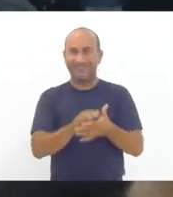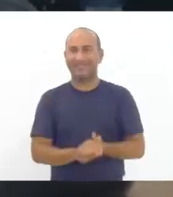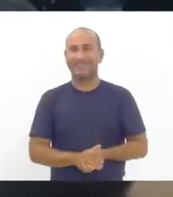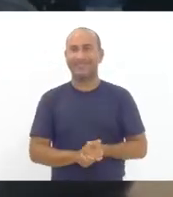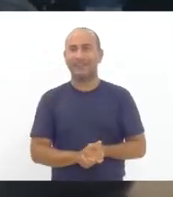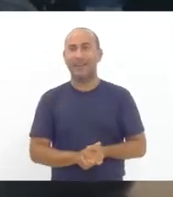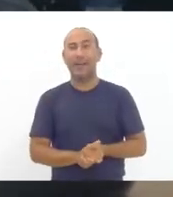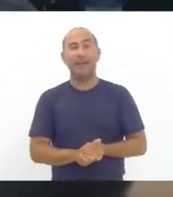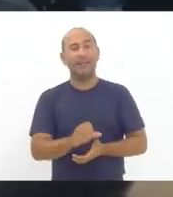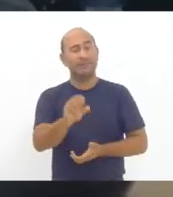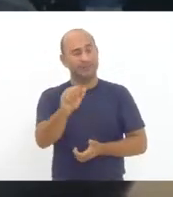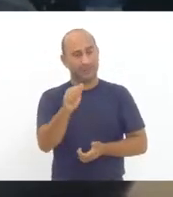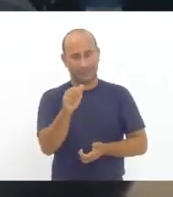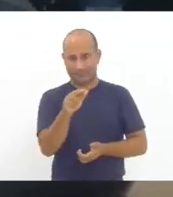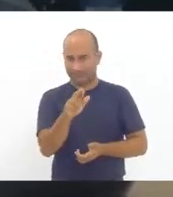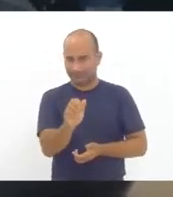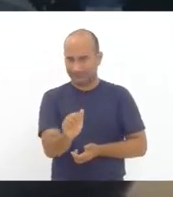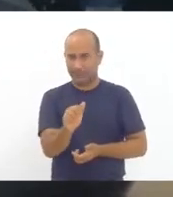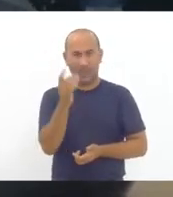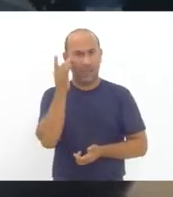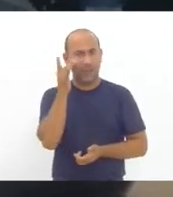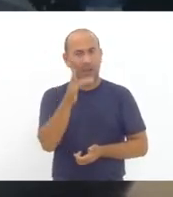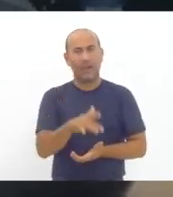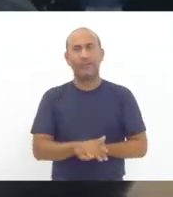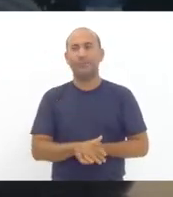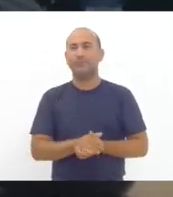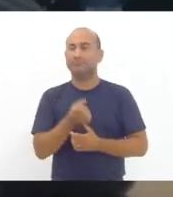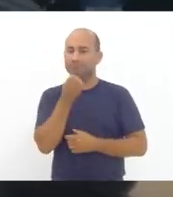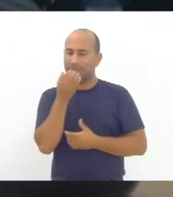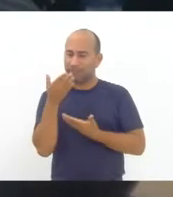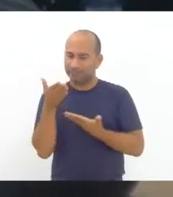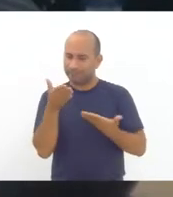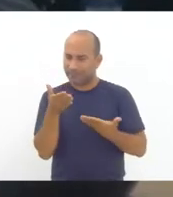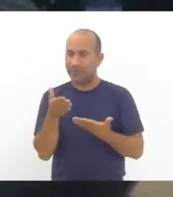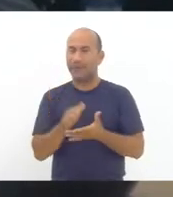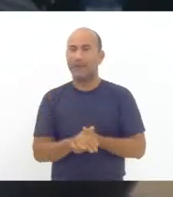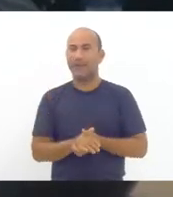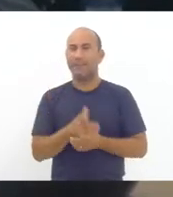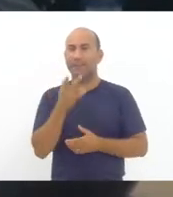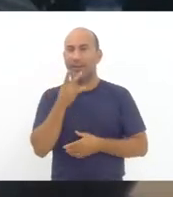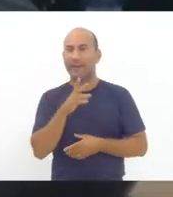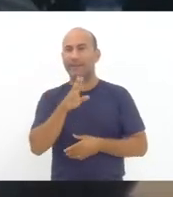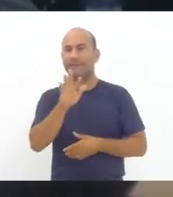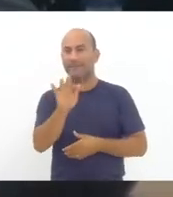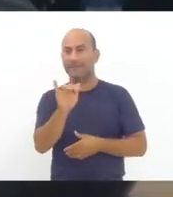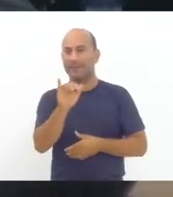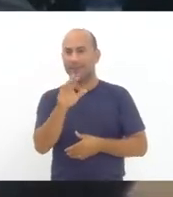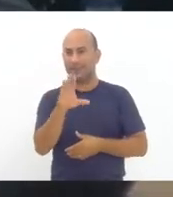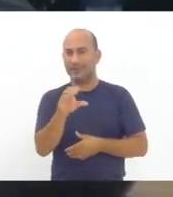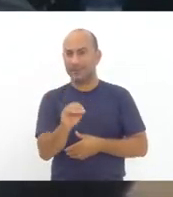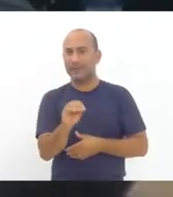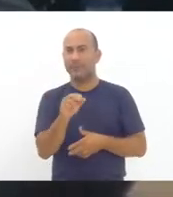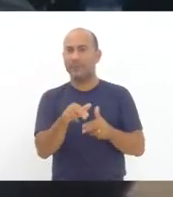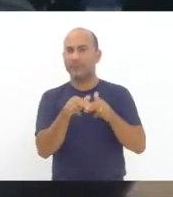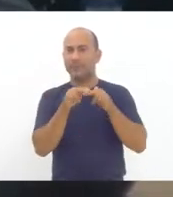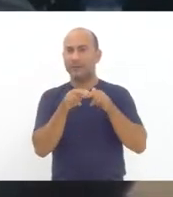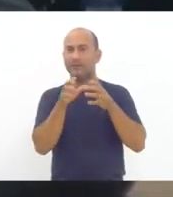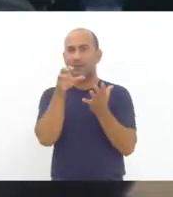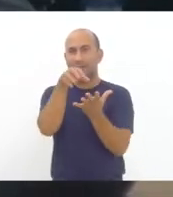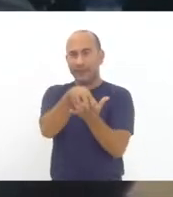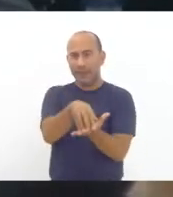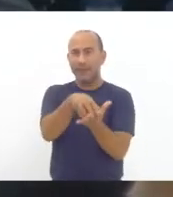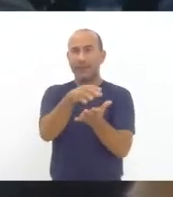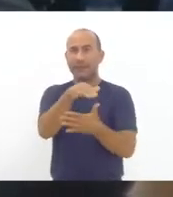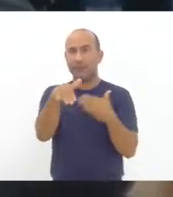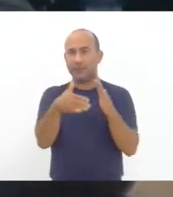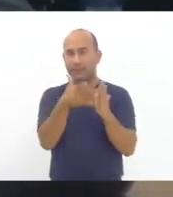e Saara eu acho que aqui também aproveita para cumprimentar aqui Bel Fabíola as galegas do centro representando aqui